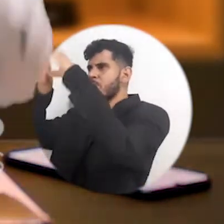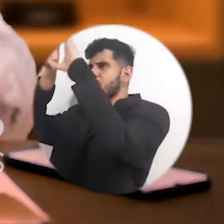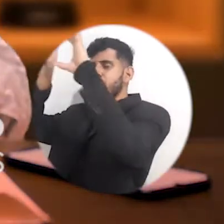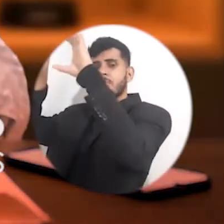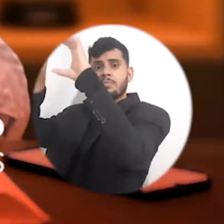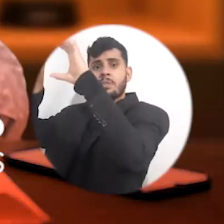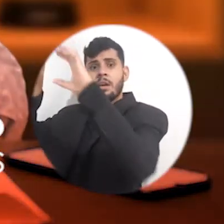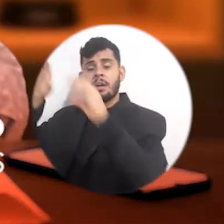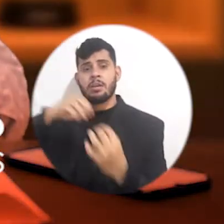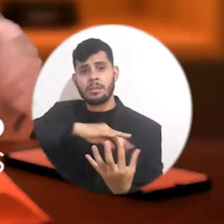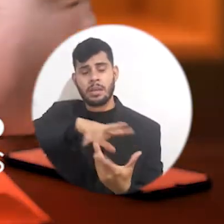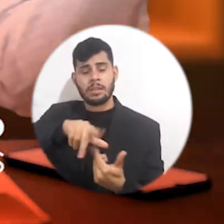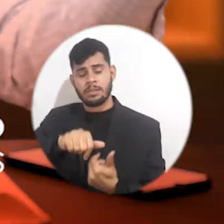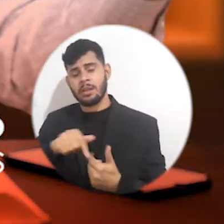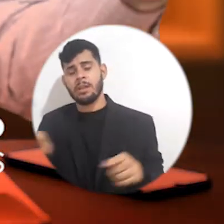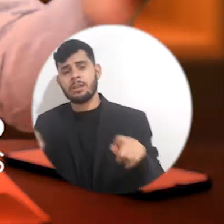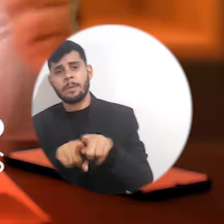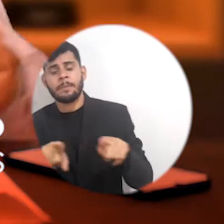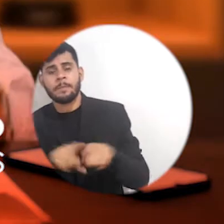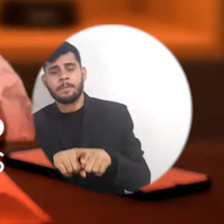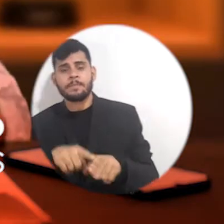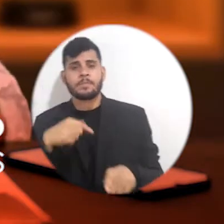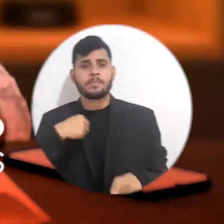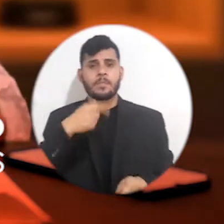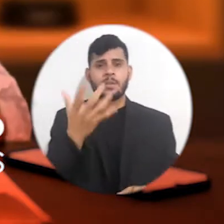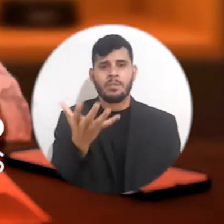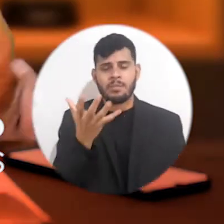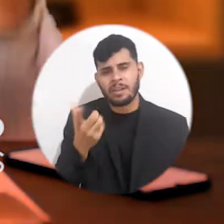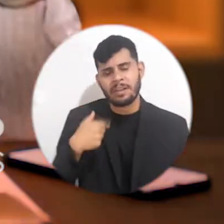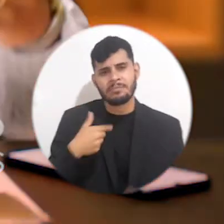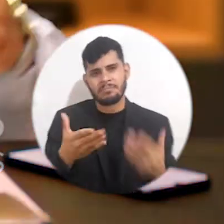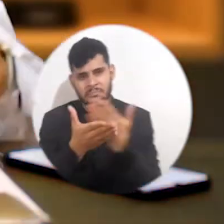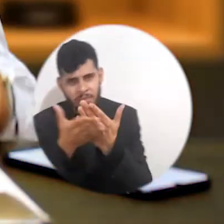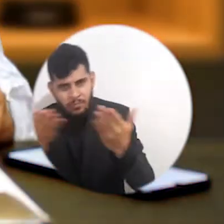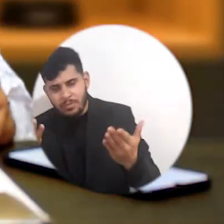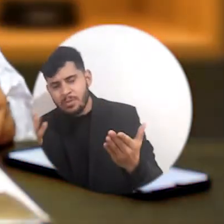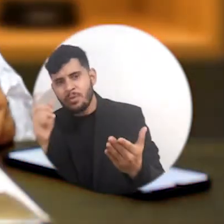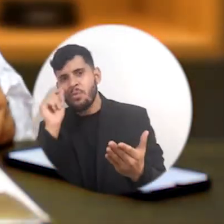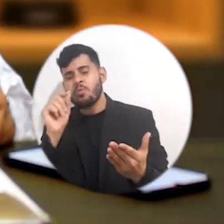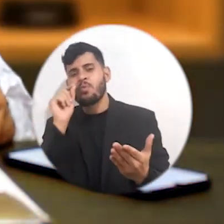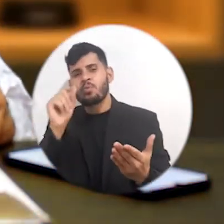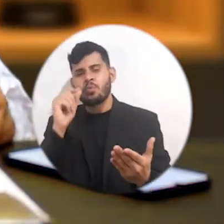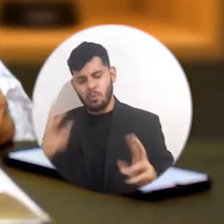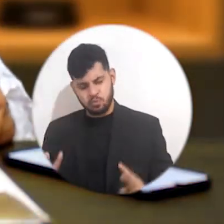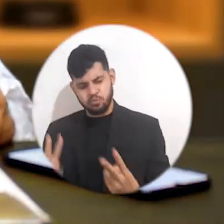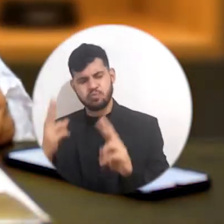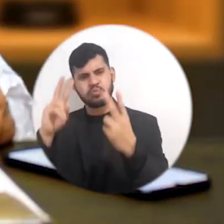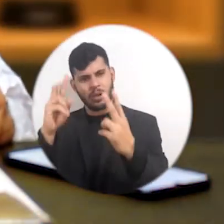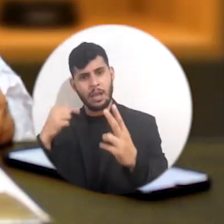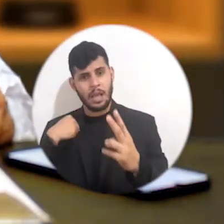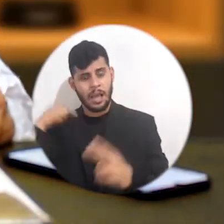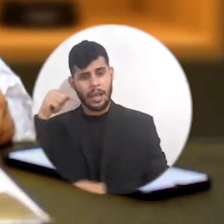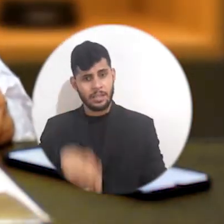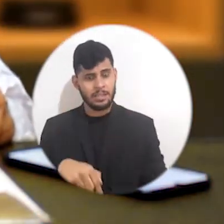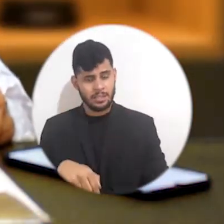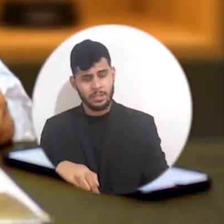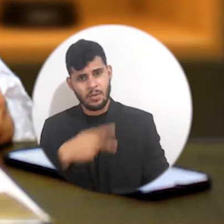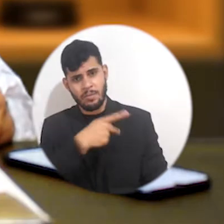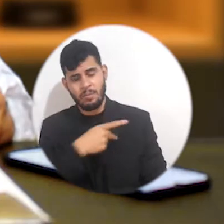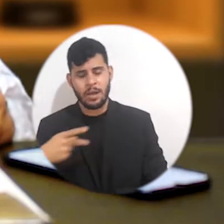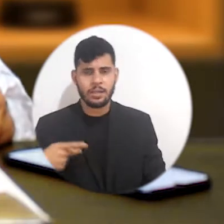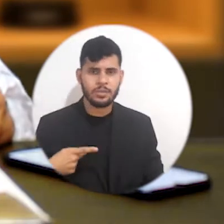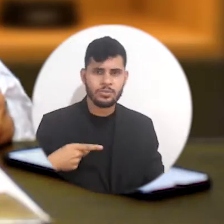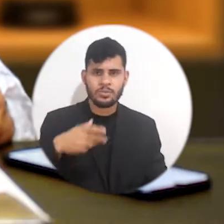céus e na terra. Quero desejar a você uma terça de vitória. Essa é a palavra de poder com o pastor e